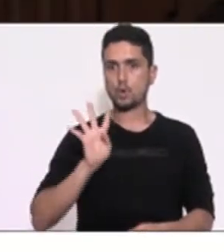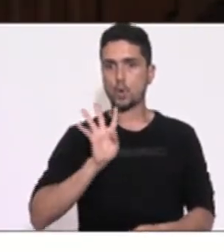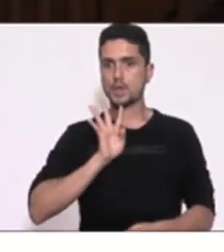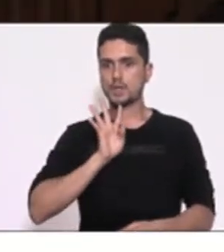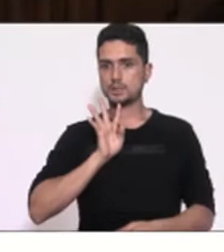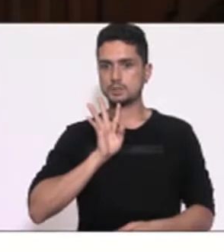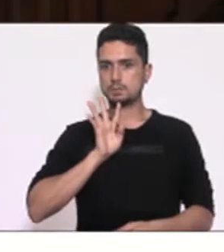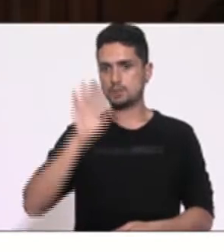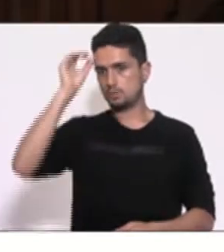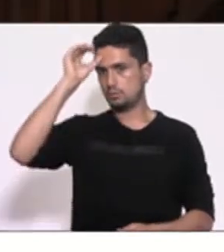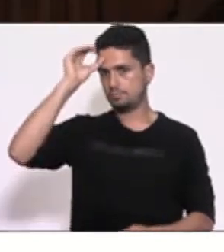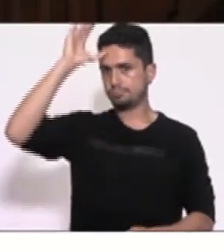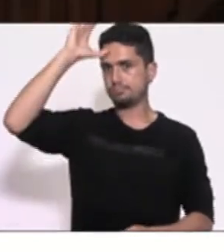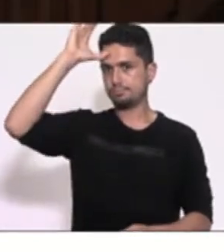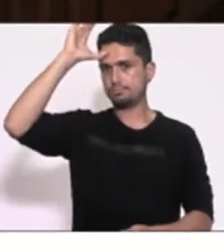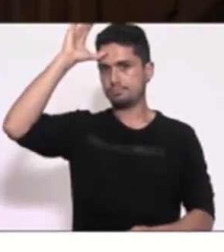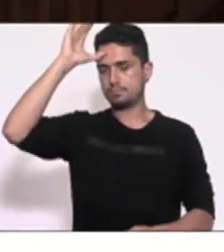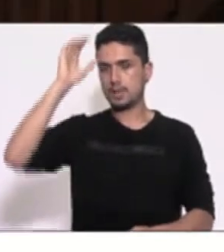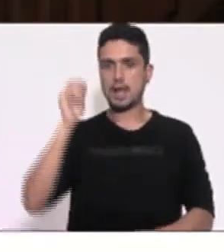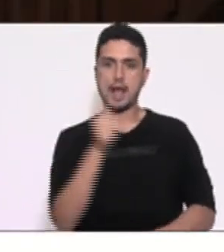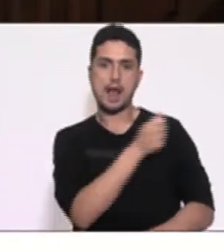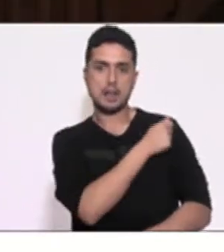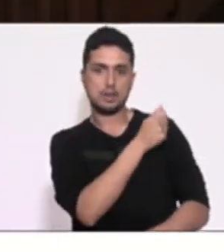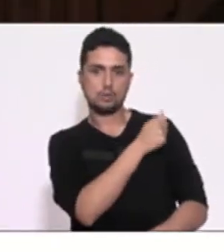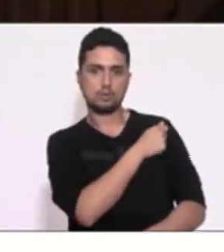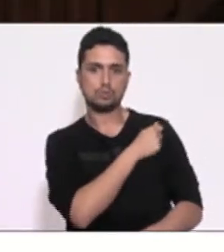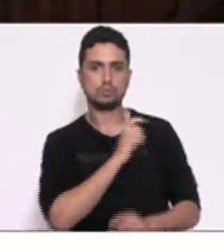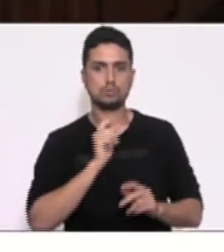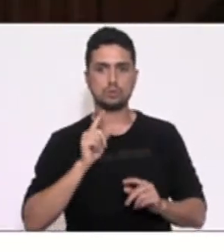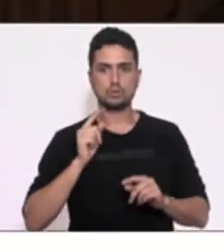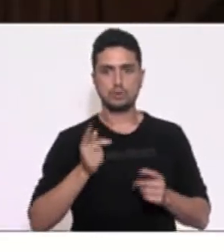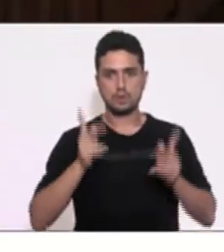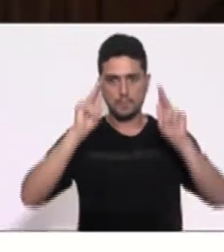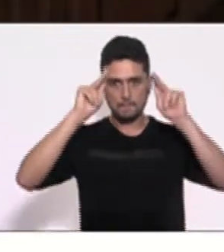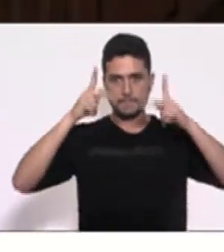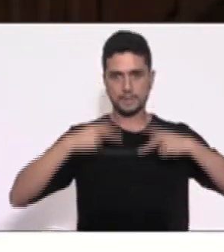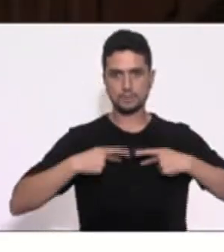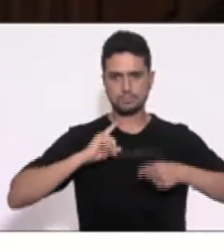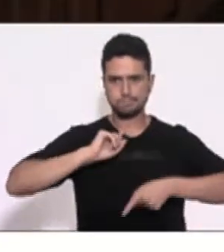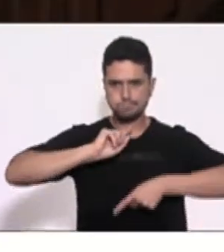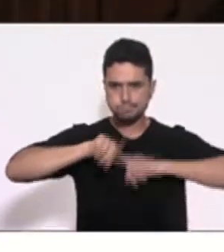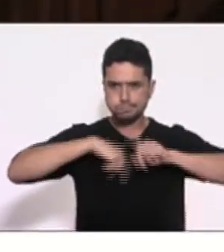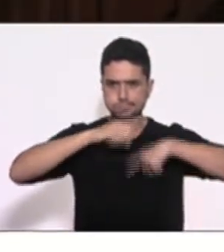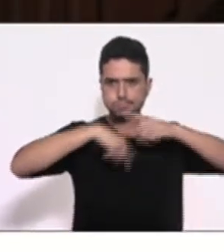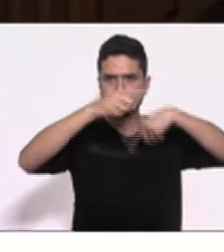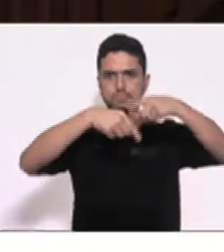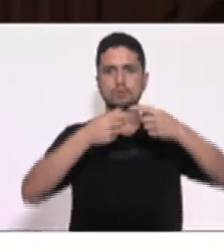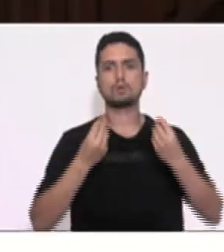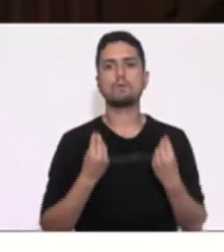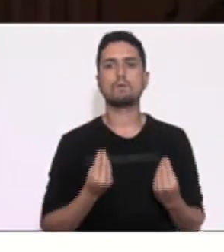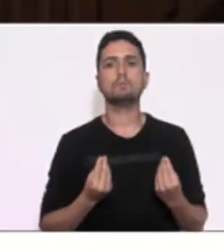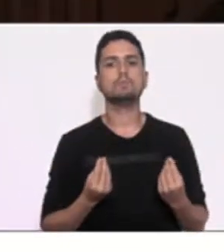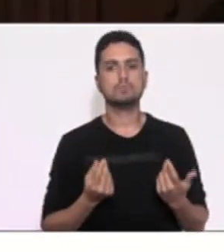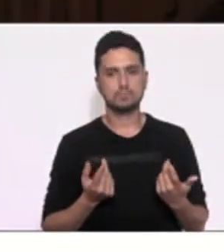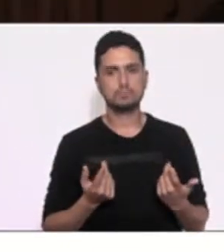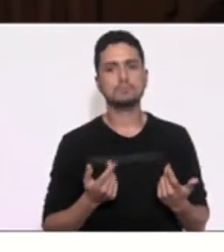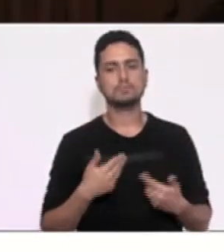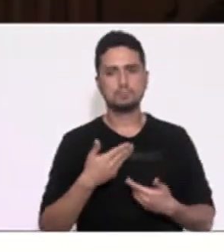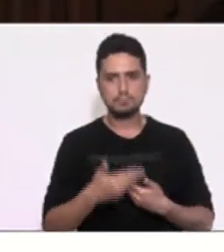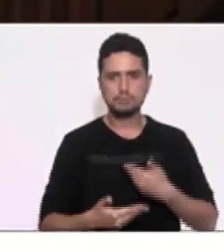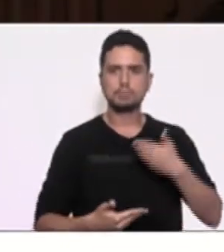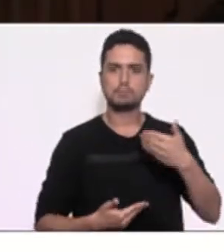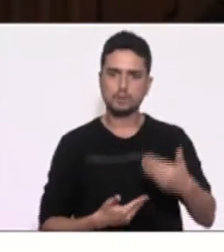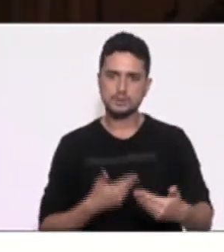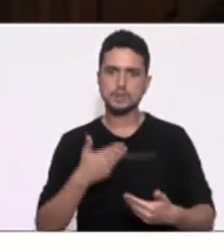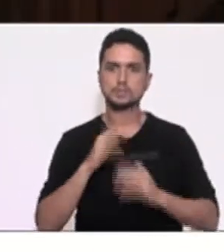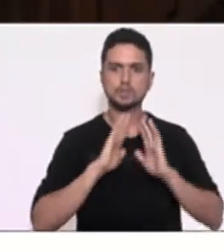aluno. Se o seu desenvolvimento como pessoa se desenrola e se delineia ao longo do processo